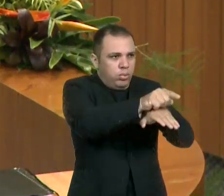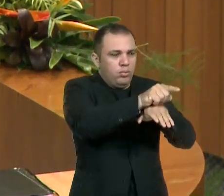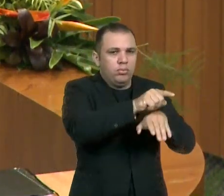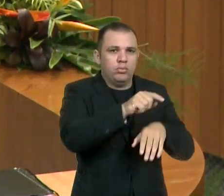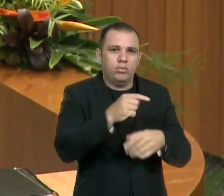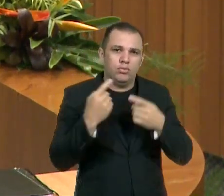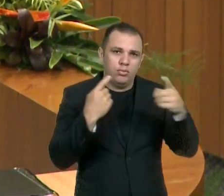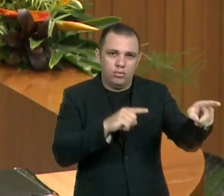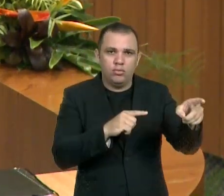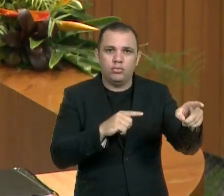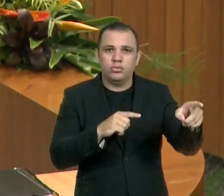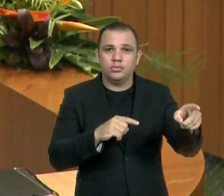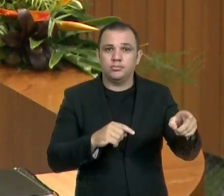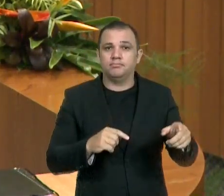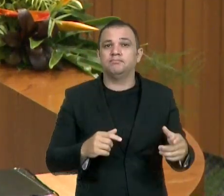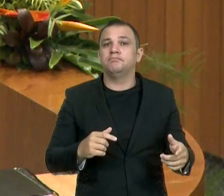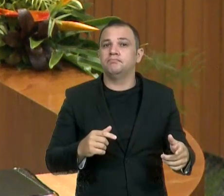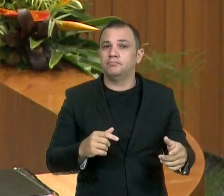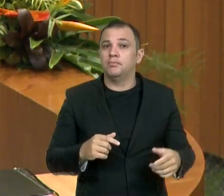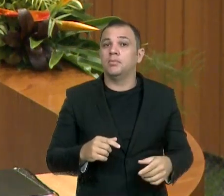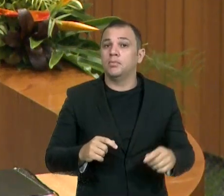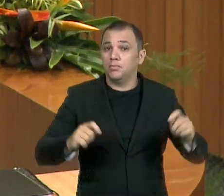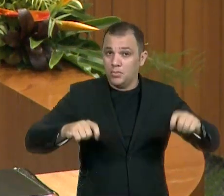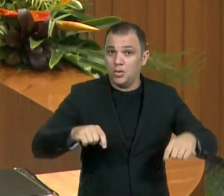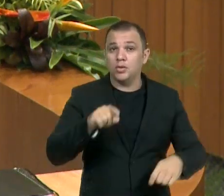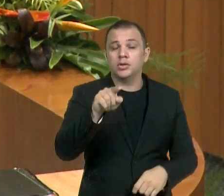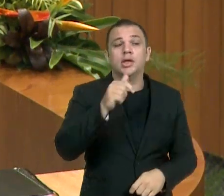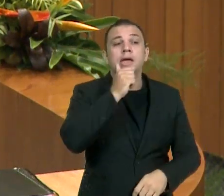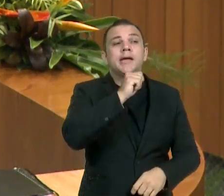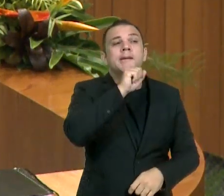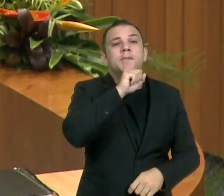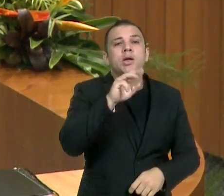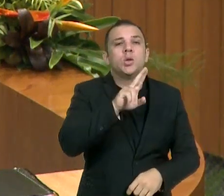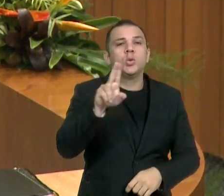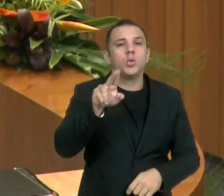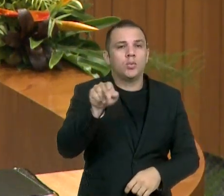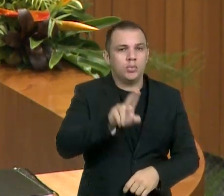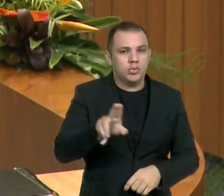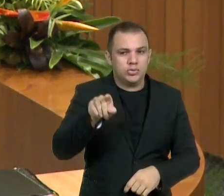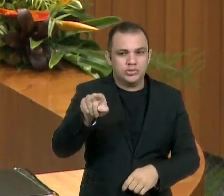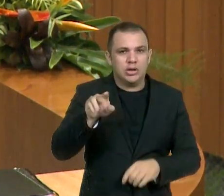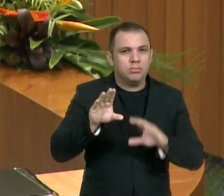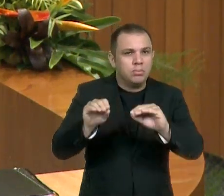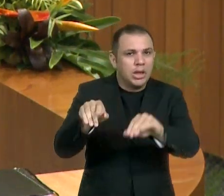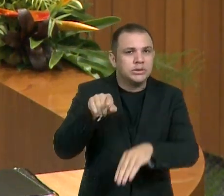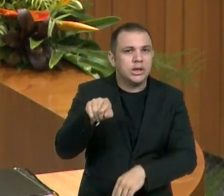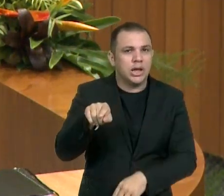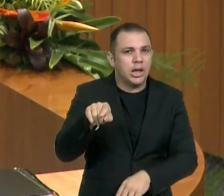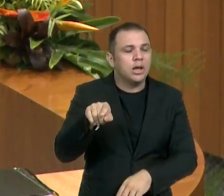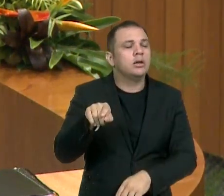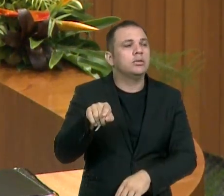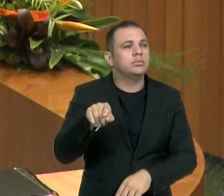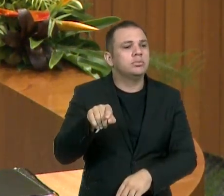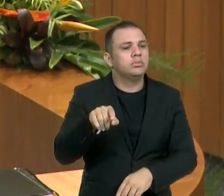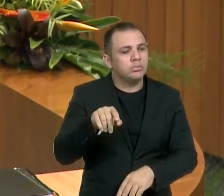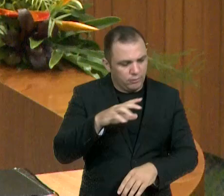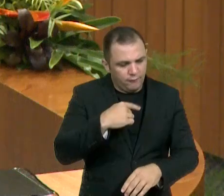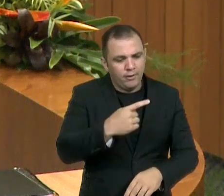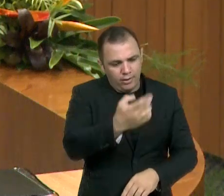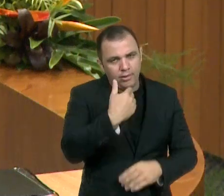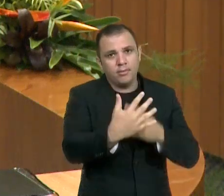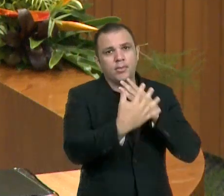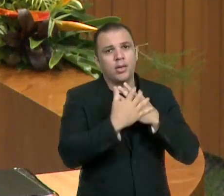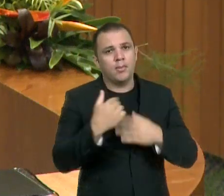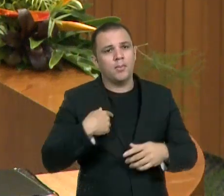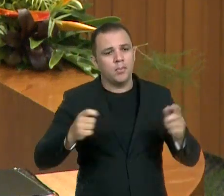pessoa que eu tenho mais velha que eu na vida hoje em dia, em meio de confusão. Vem para cima de mim. Vem para cima de